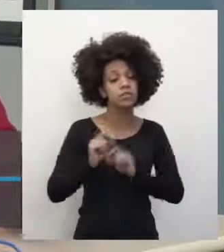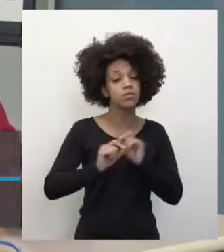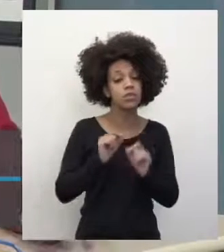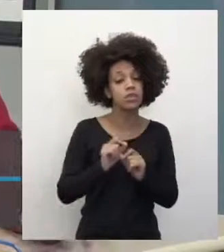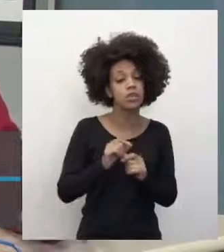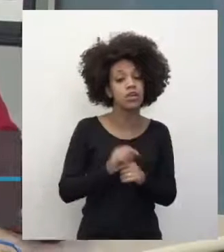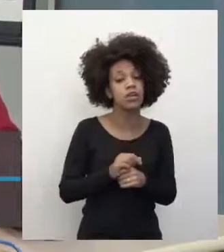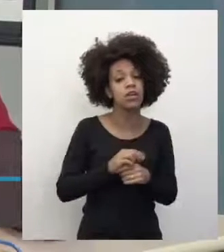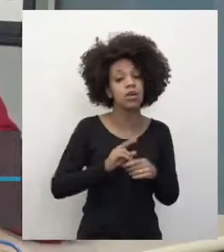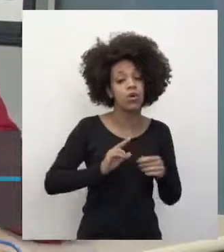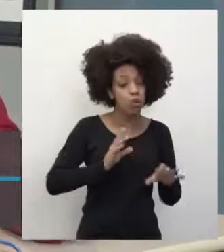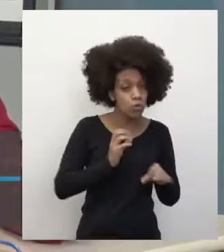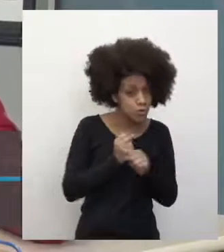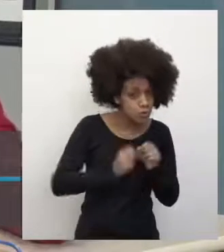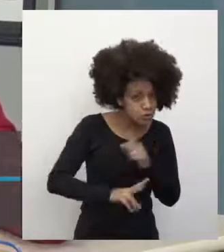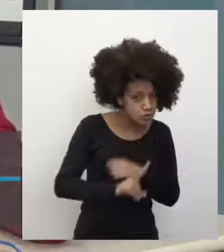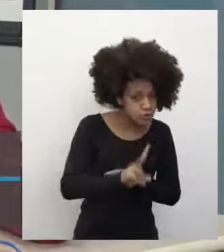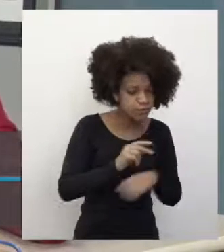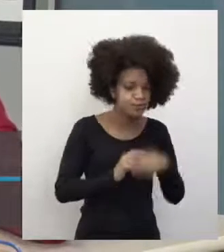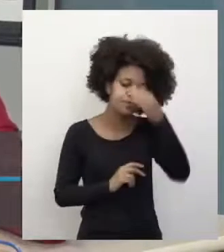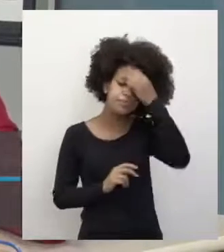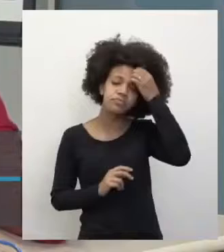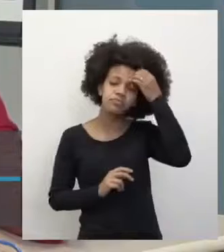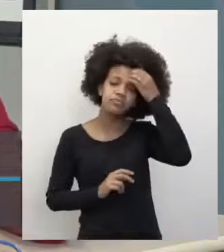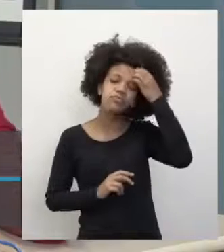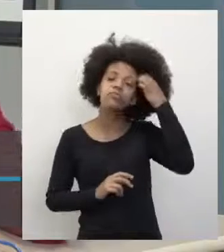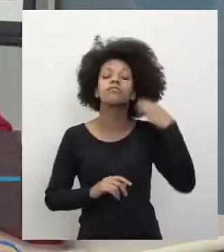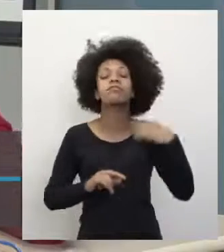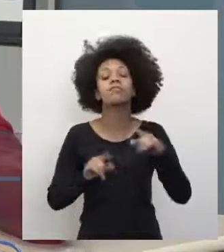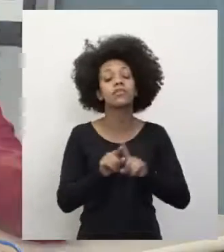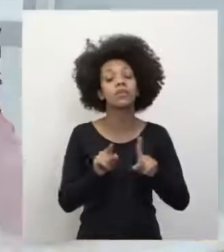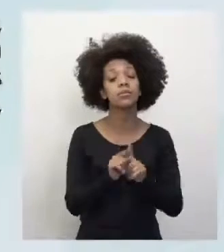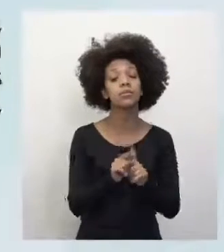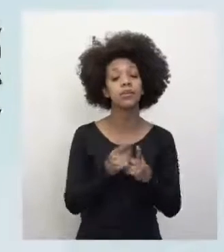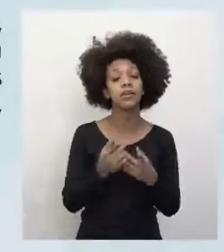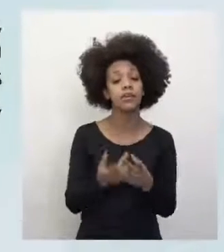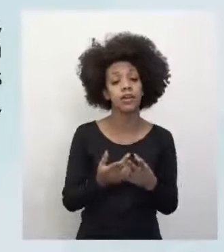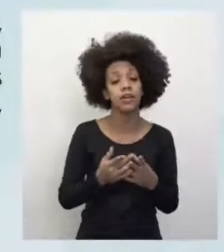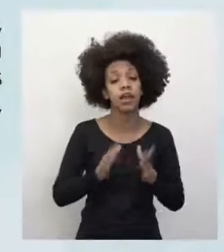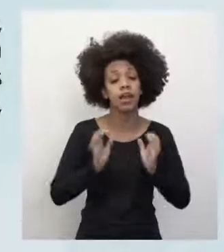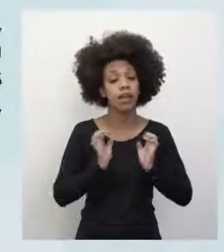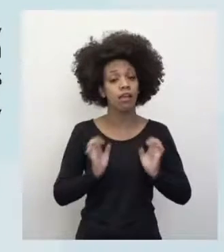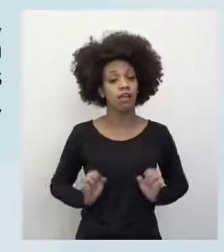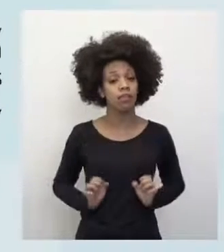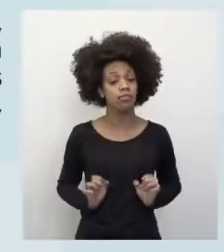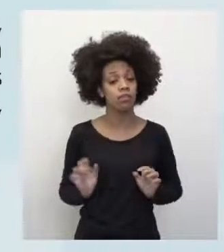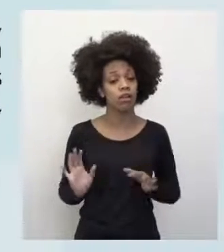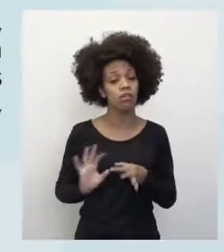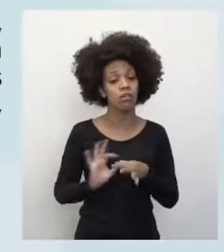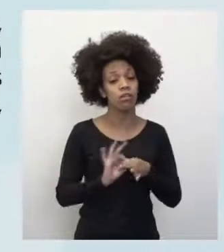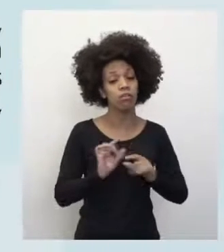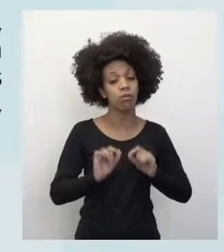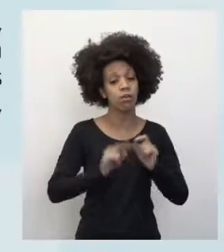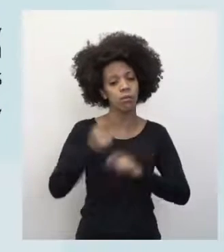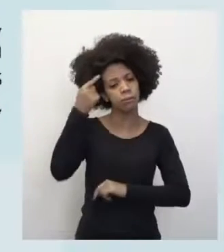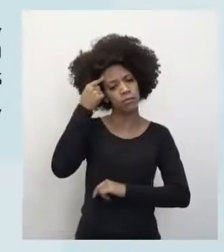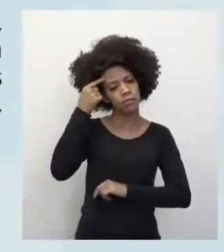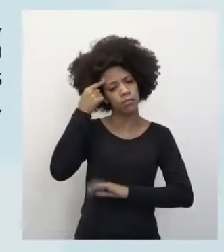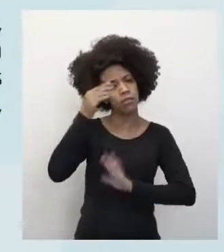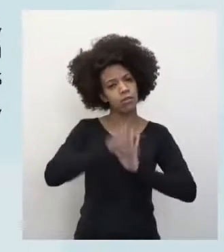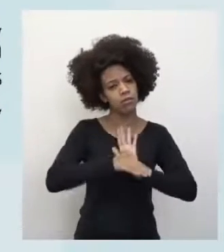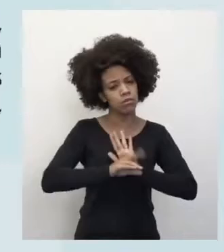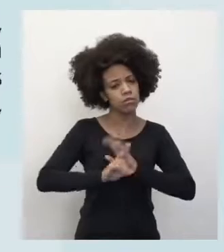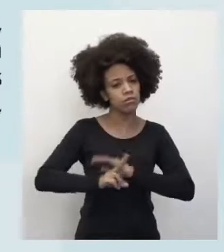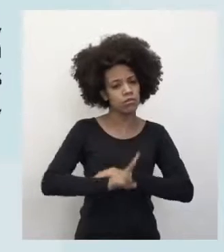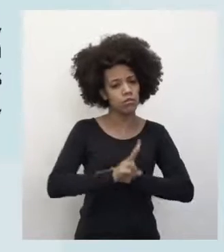juízos de valor, certo? E nós temos também a chamada dimensão ética, que está ligada a pensamentos, conceitos e